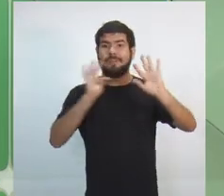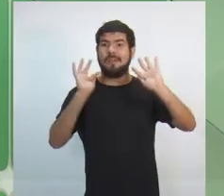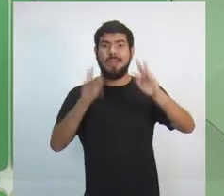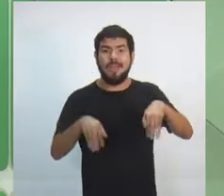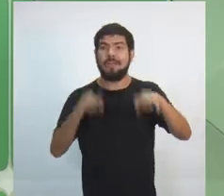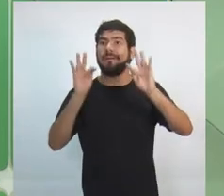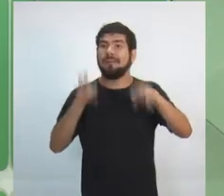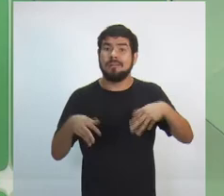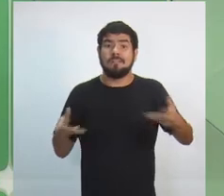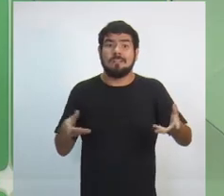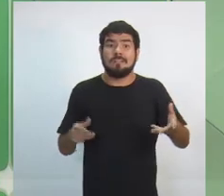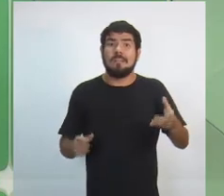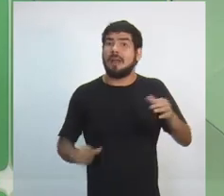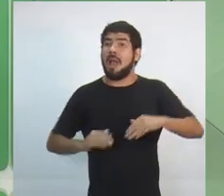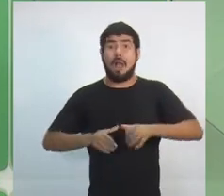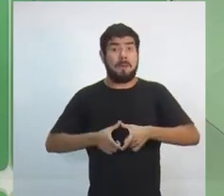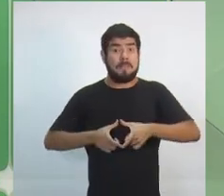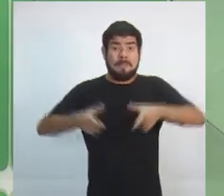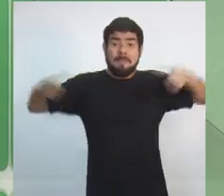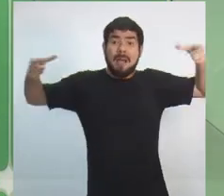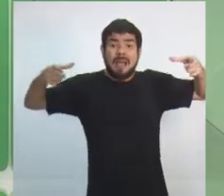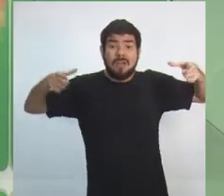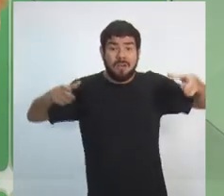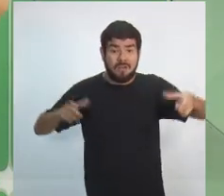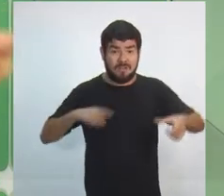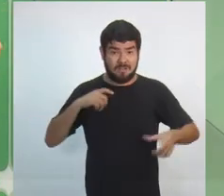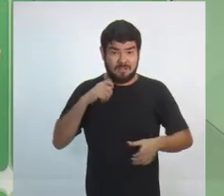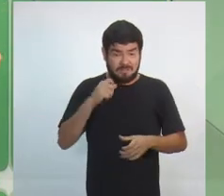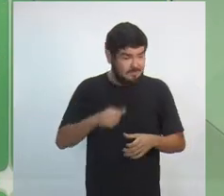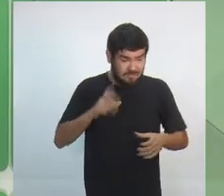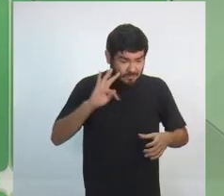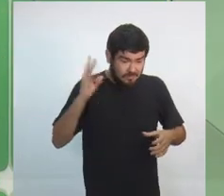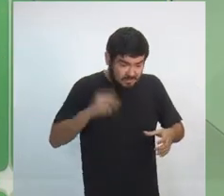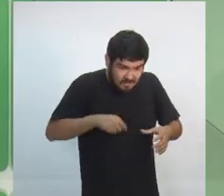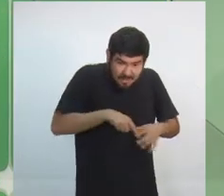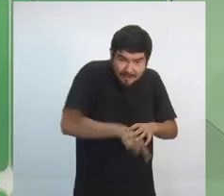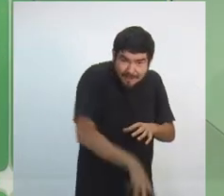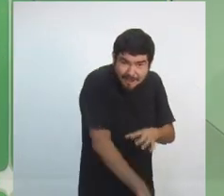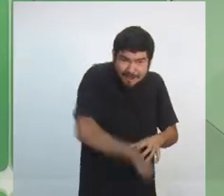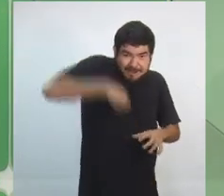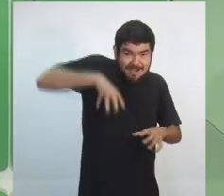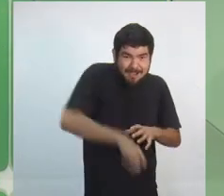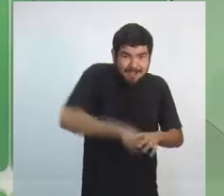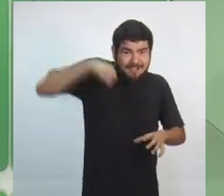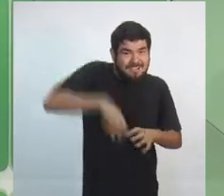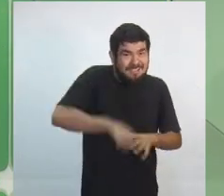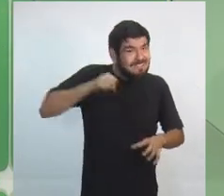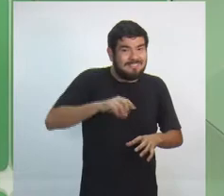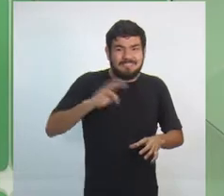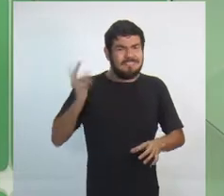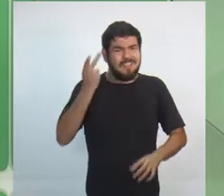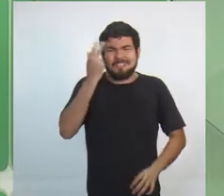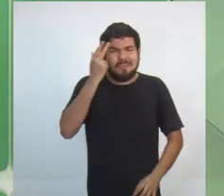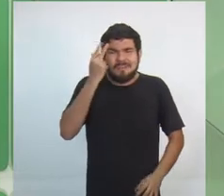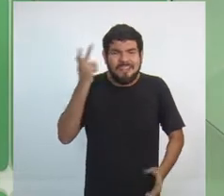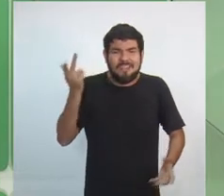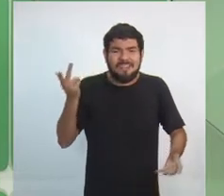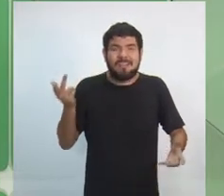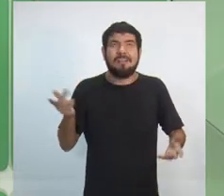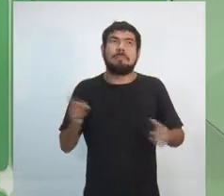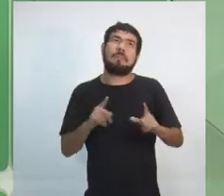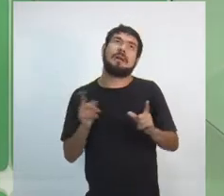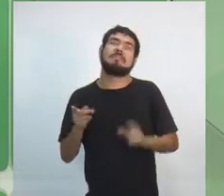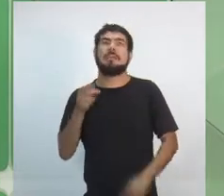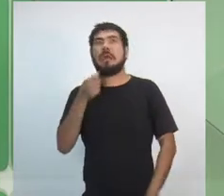interior do Amazonas é extrativista. Agora, ter o desconhecimento disso é normal. Agora, ir só, fazer uma reportagem